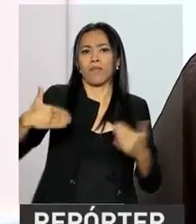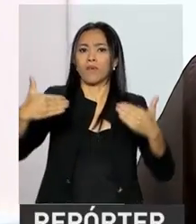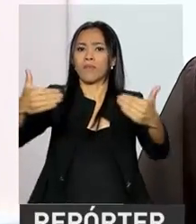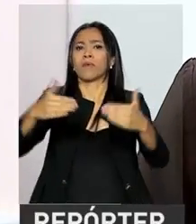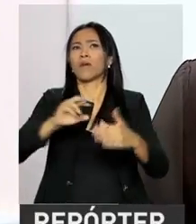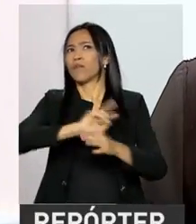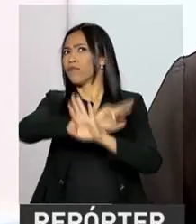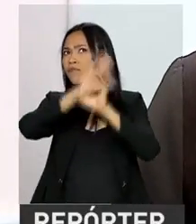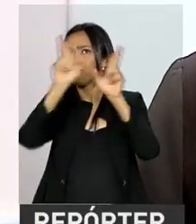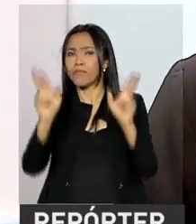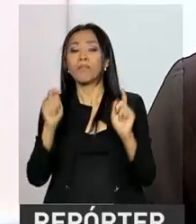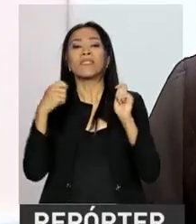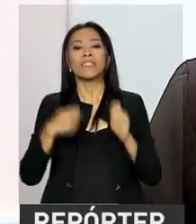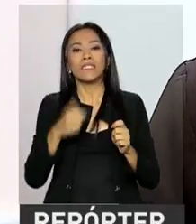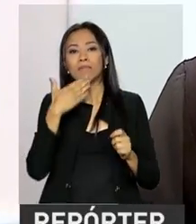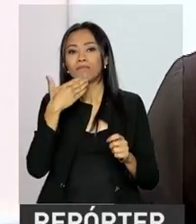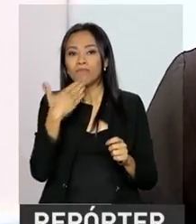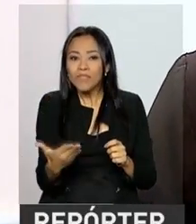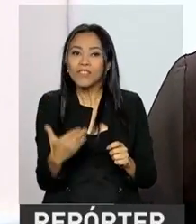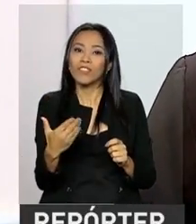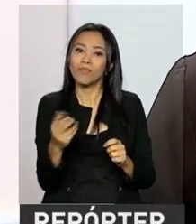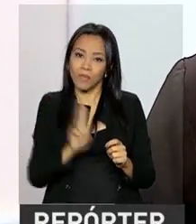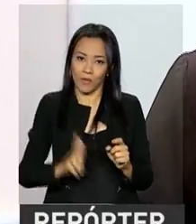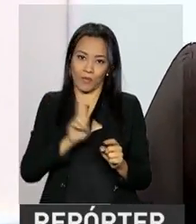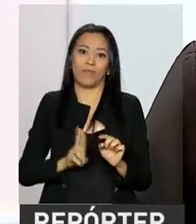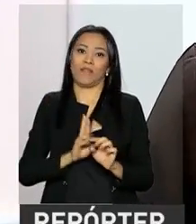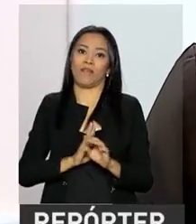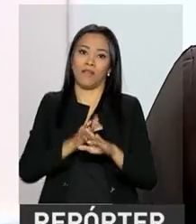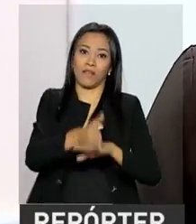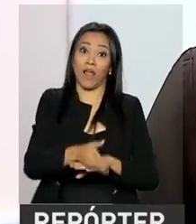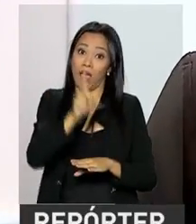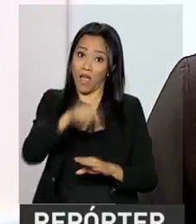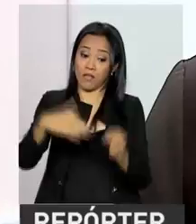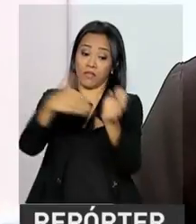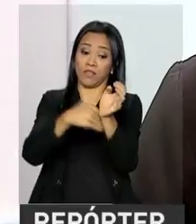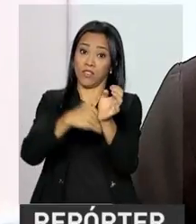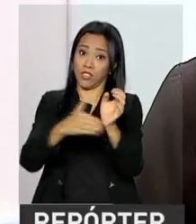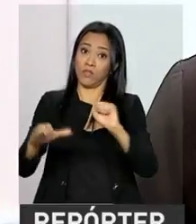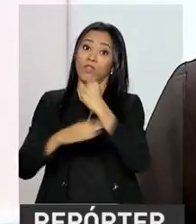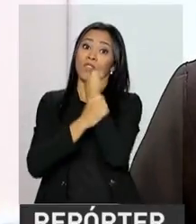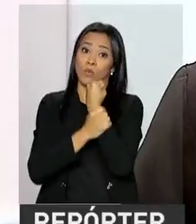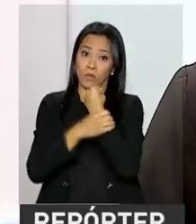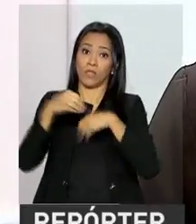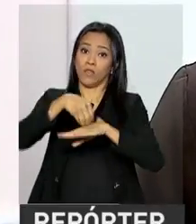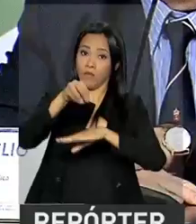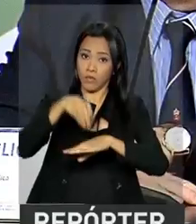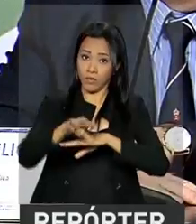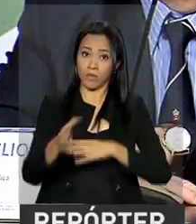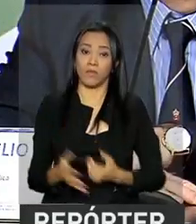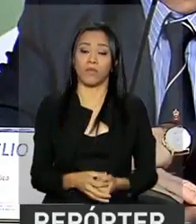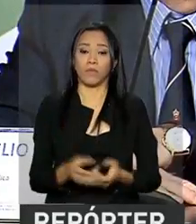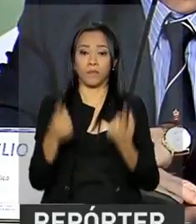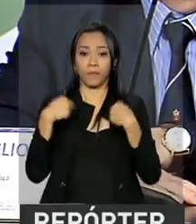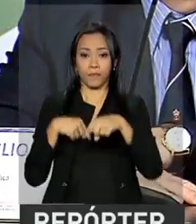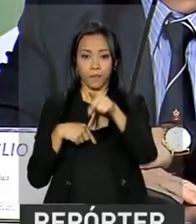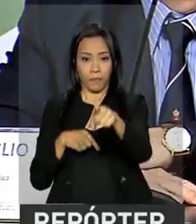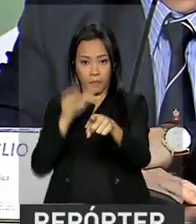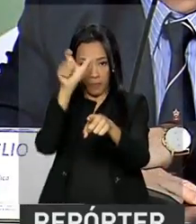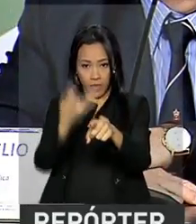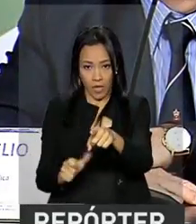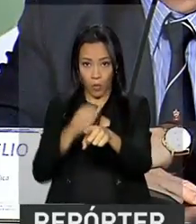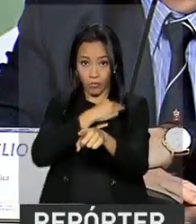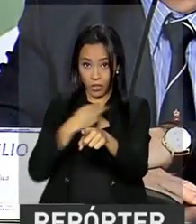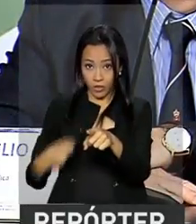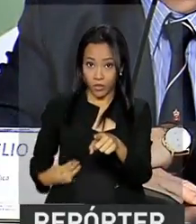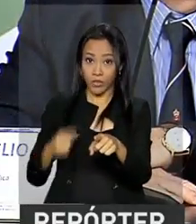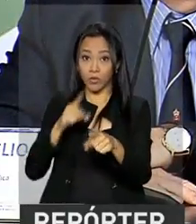vão precisar autorizar o uso o que vai garantir o sigilo ea segurança das informações segundo o ministro do